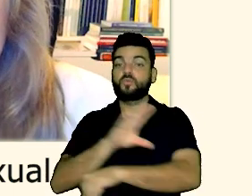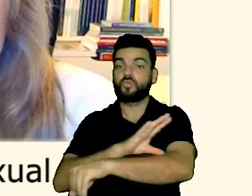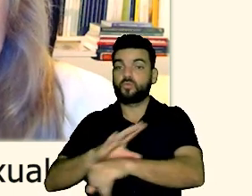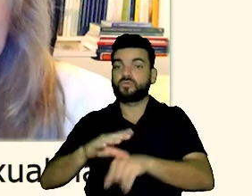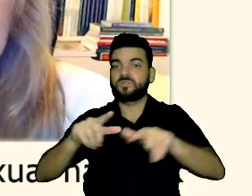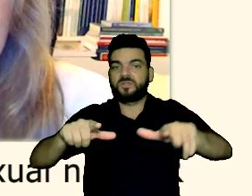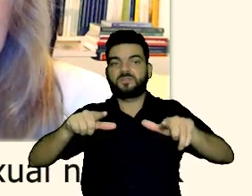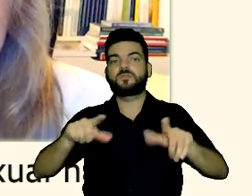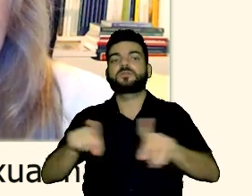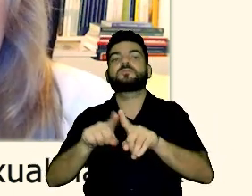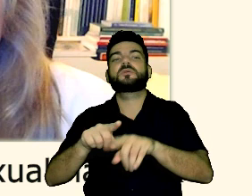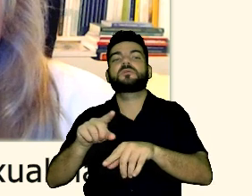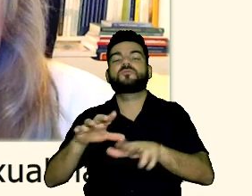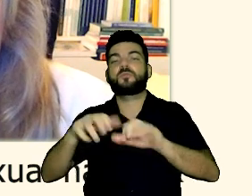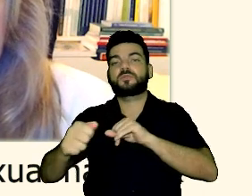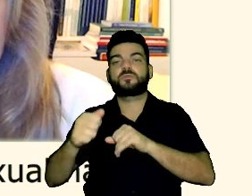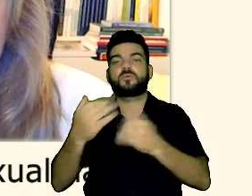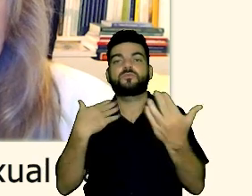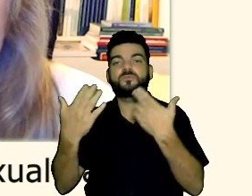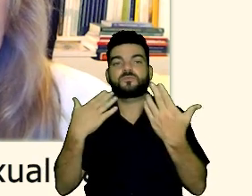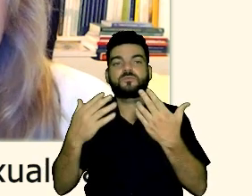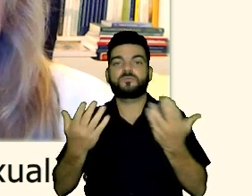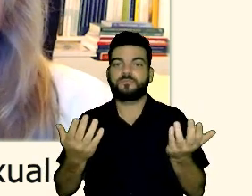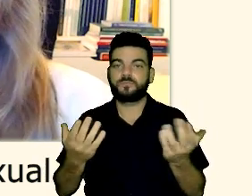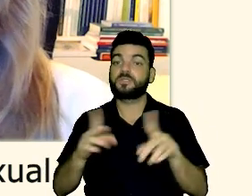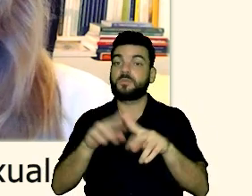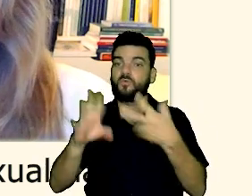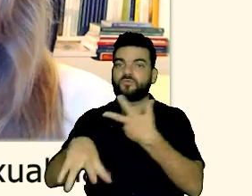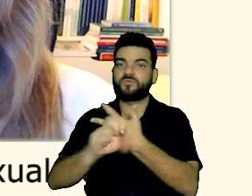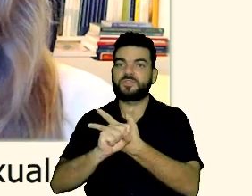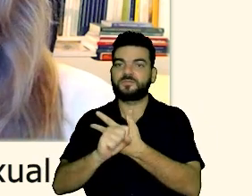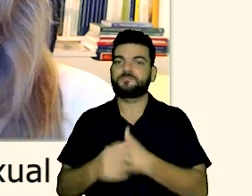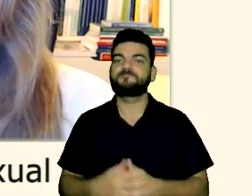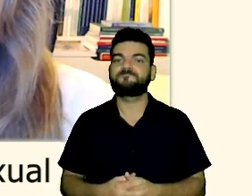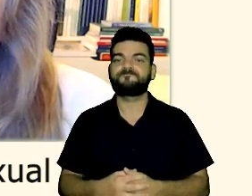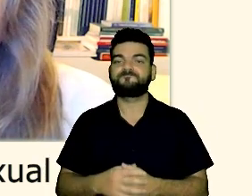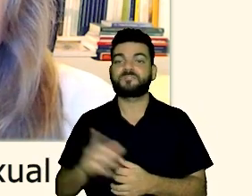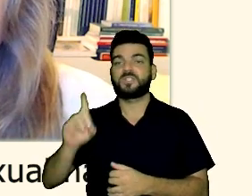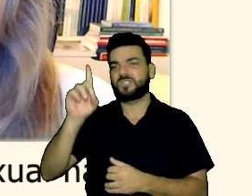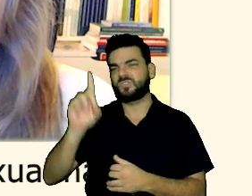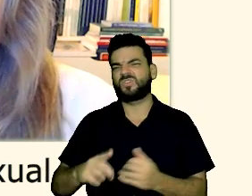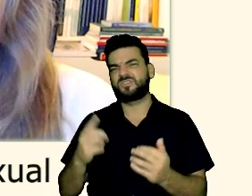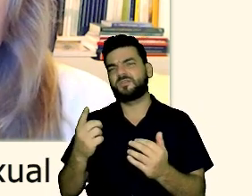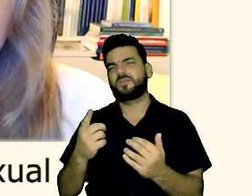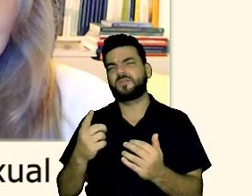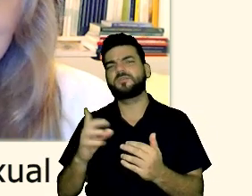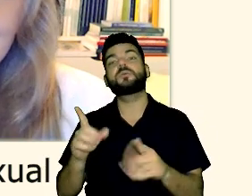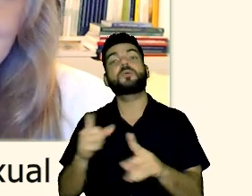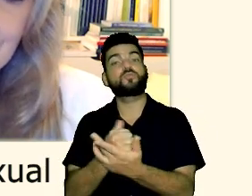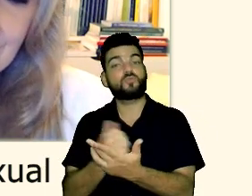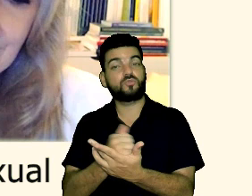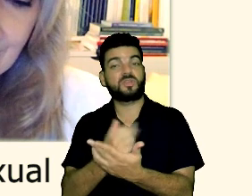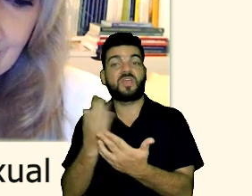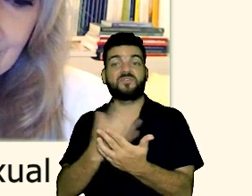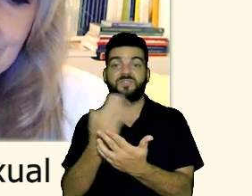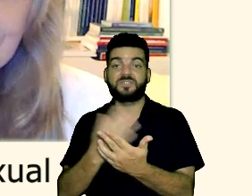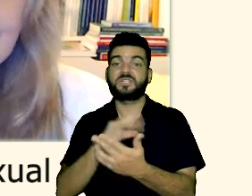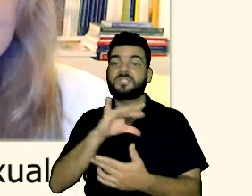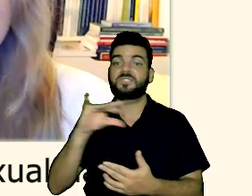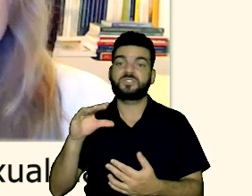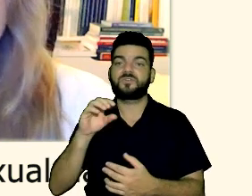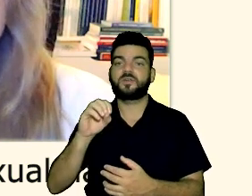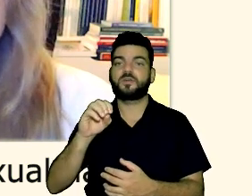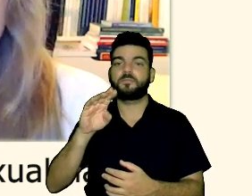ouvidorias. Diretora de publicações e coordenadora da revista científica da ABO Nacional. Presidente do Fórum Nacional de